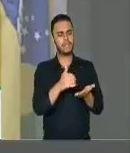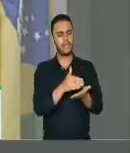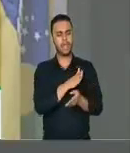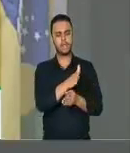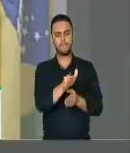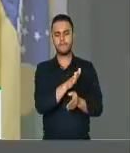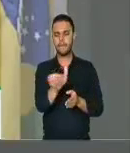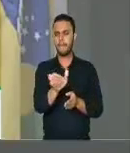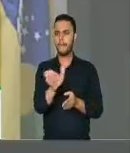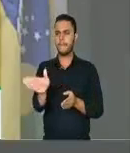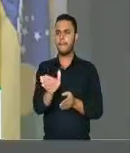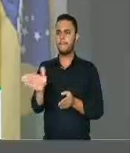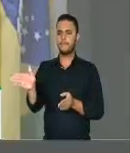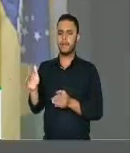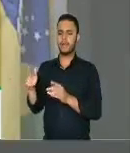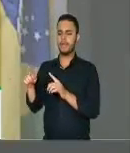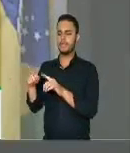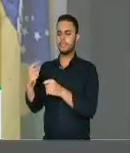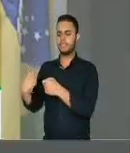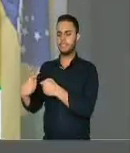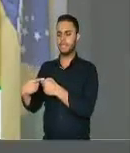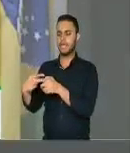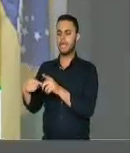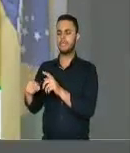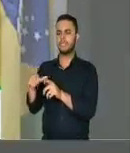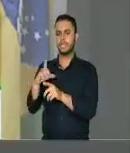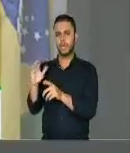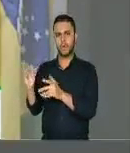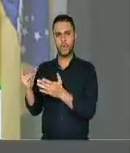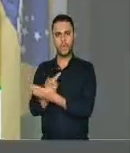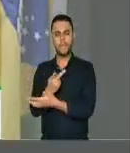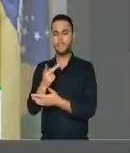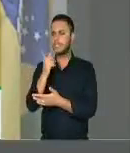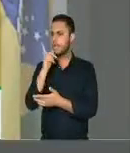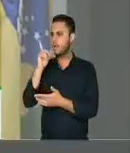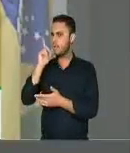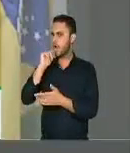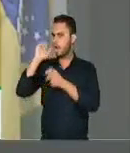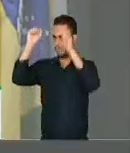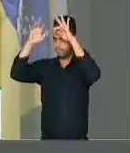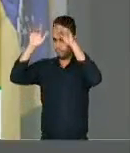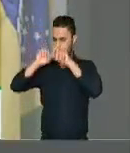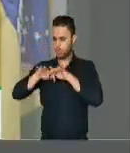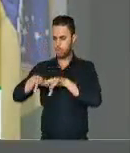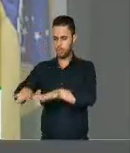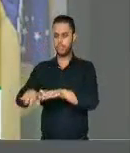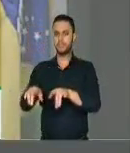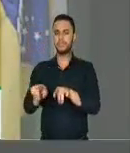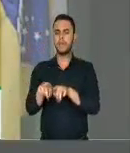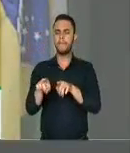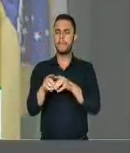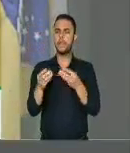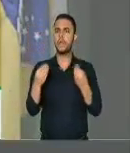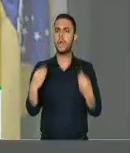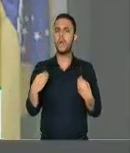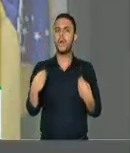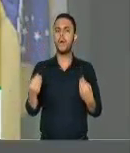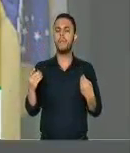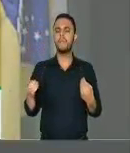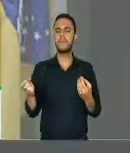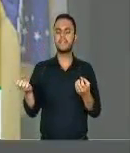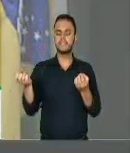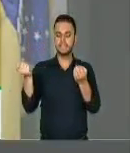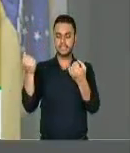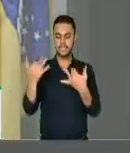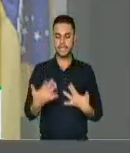em cada cidade atingida pelas enchentes, da forma como nos recebeu, a riqueza de detalhes e de dados,